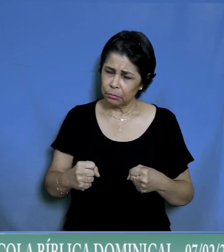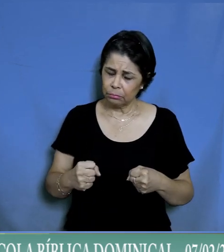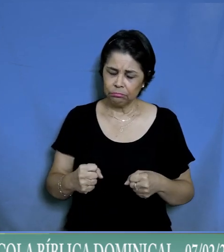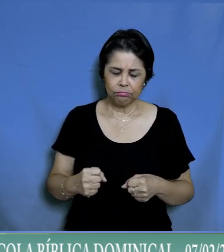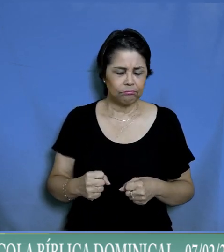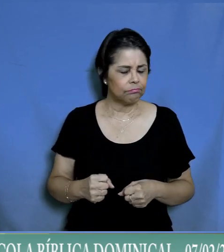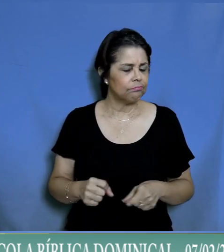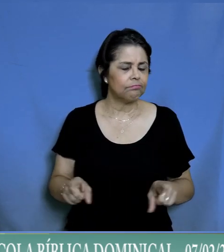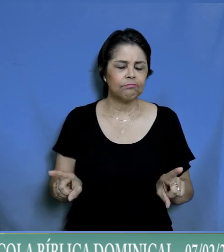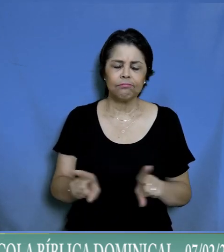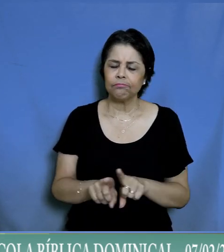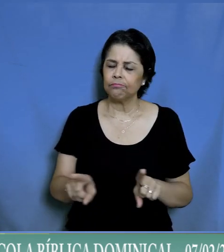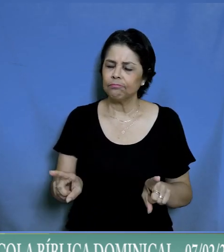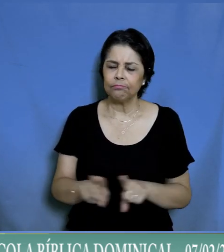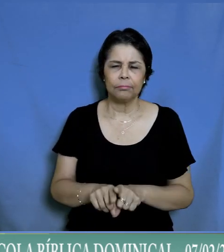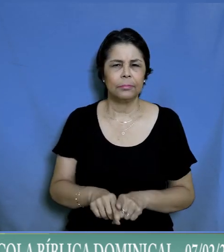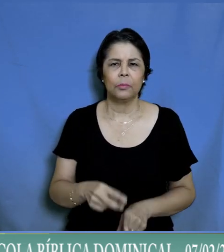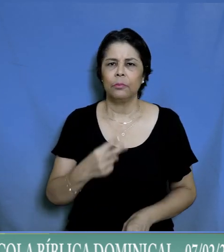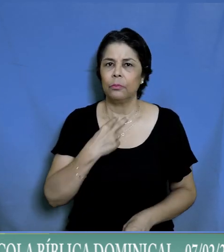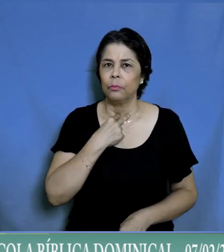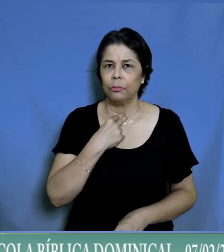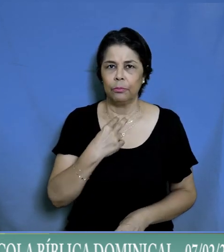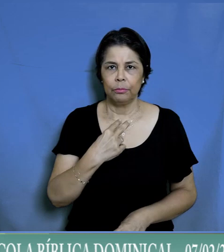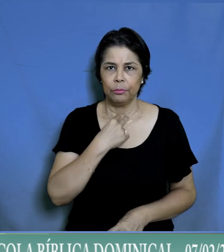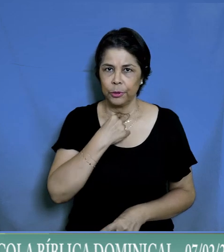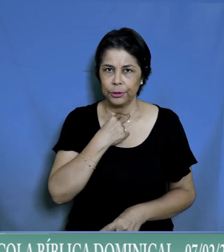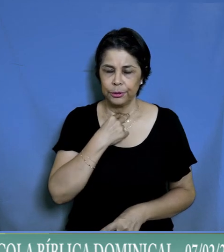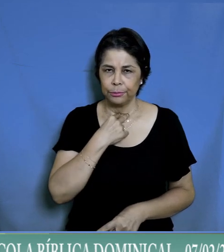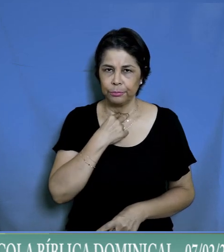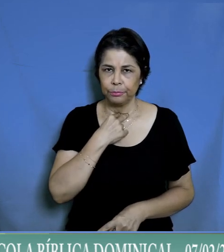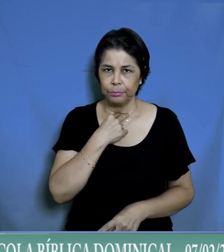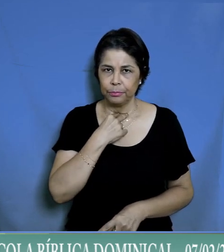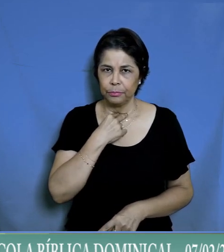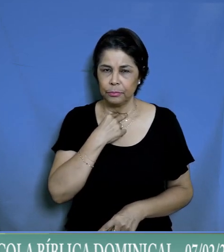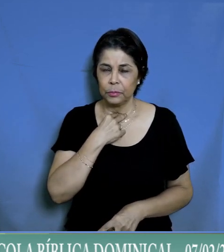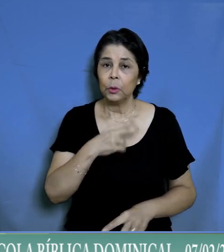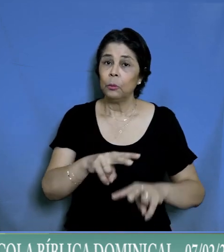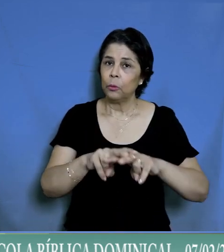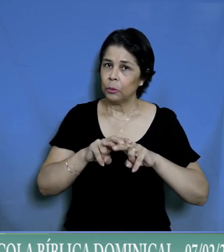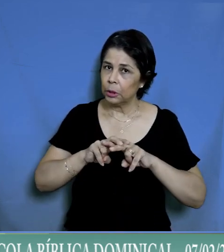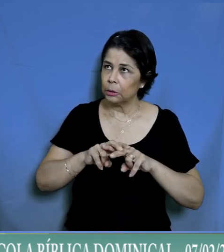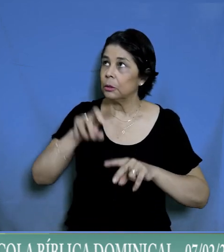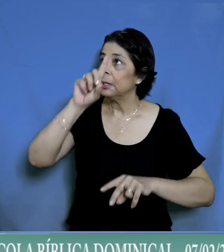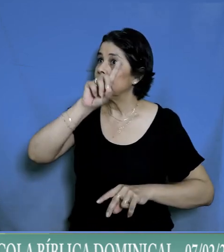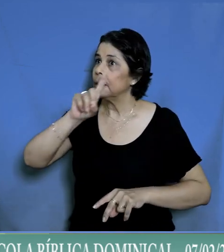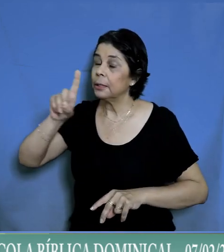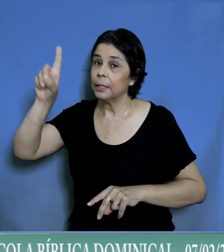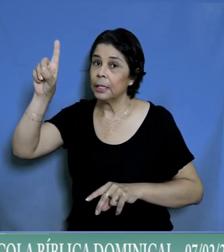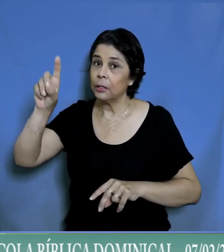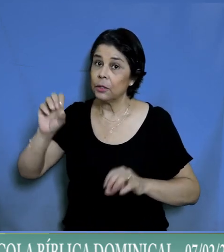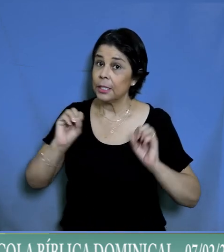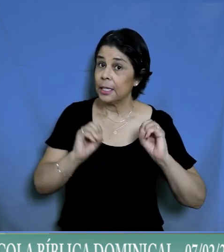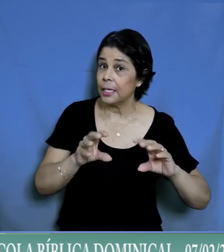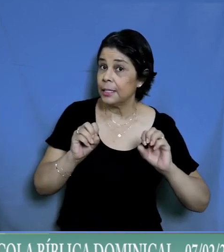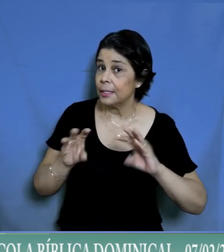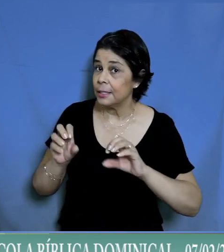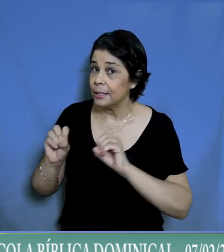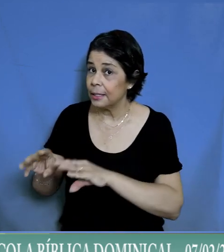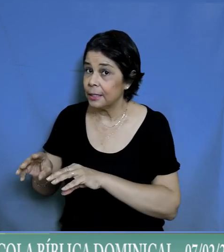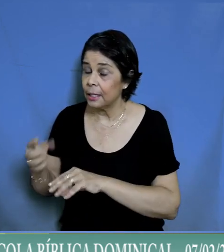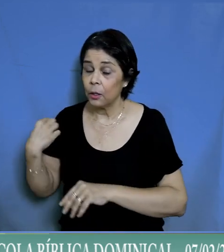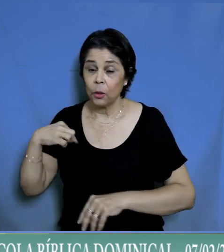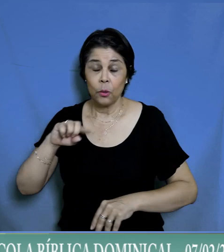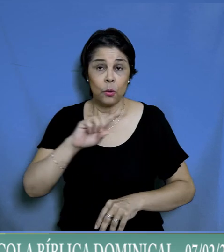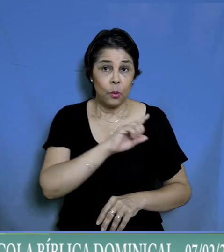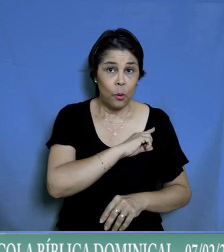Deus, não de ganhar dinheiro. Como pastor? Não. O dinheiro é consequência do seu serviço